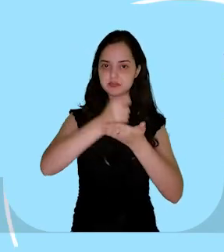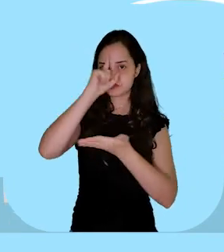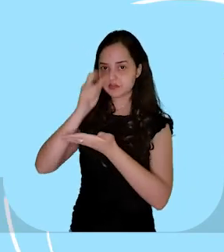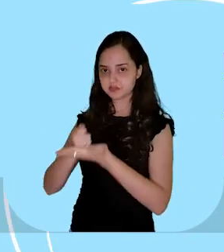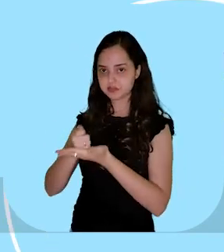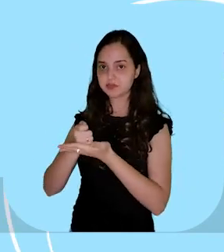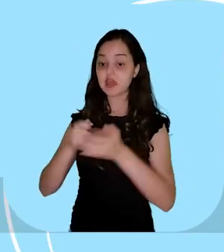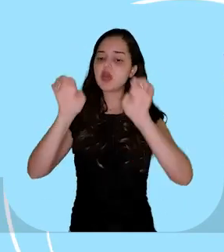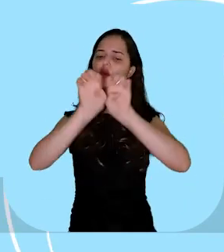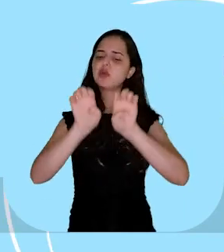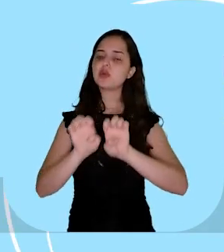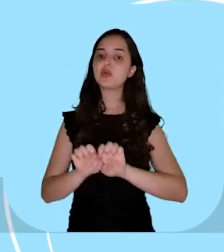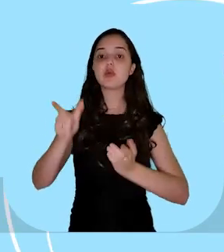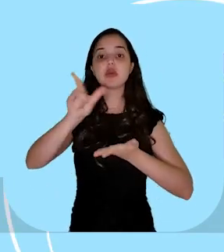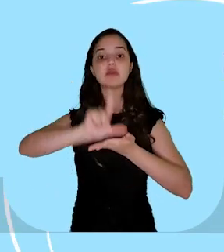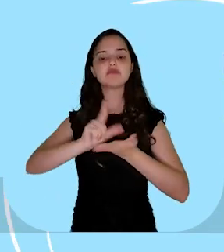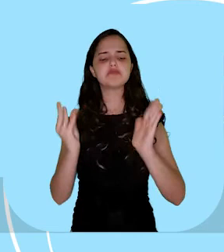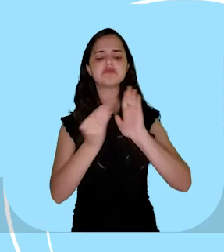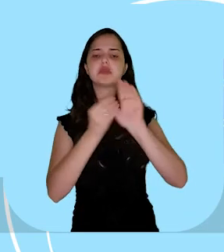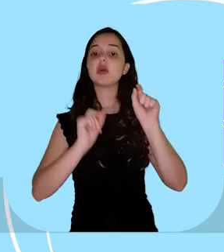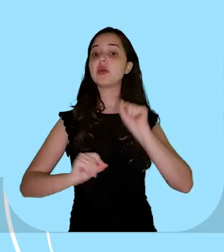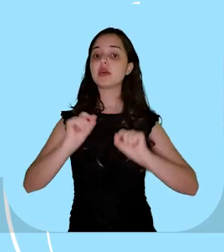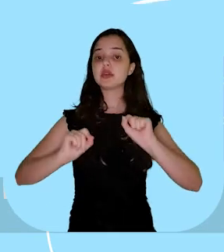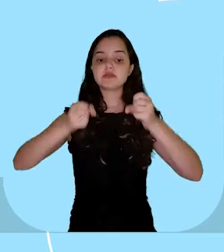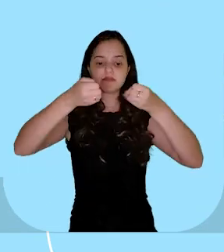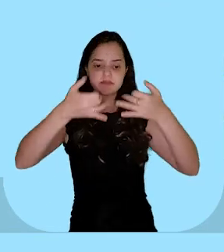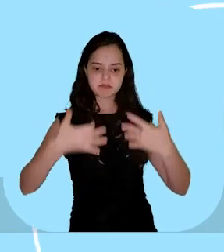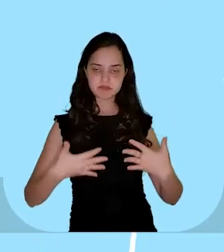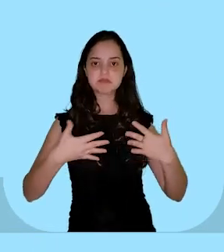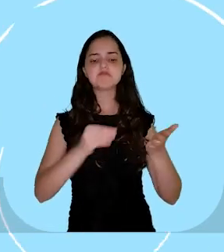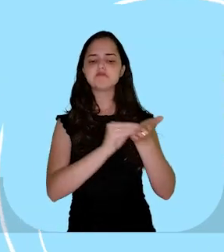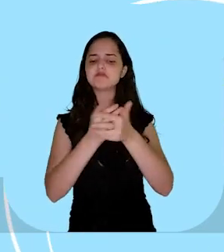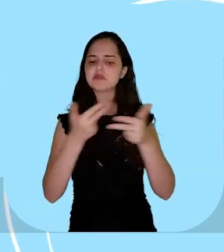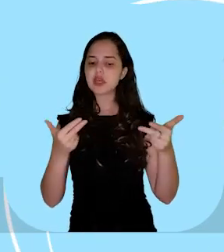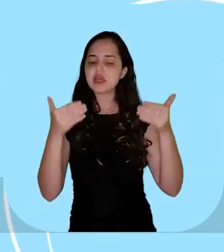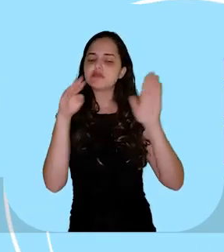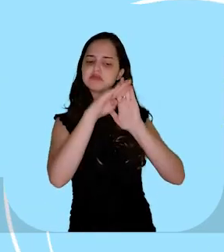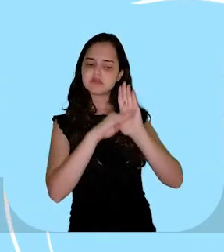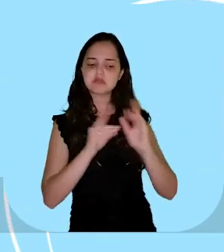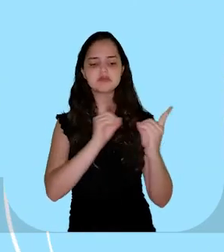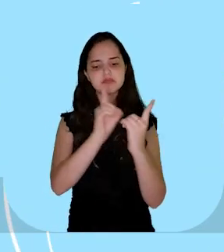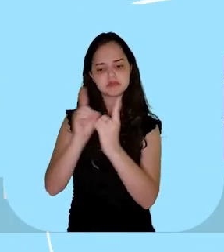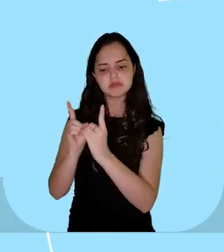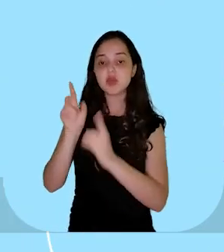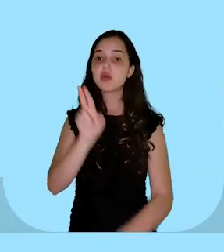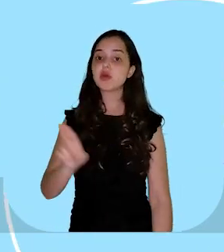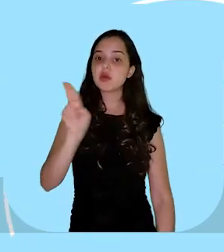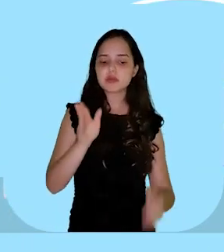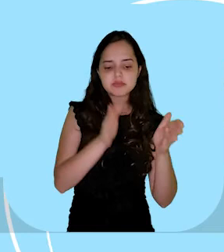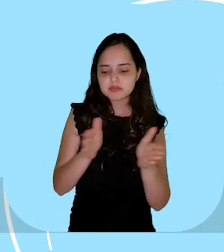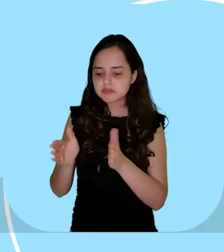decisões. Na estrutura deste laudo, devem constar também a descrição da demanda, os procedimentos utilizados,